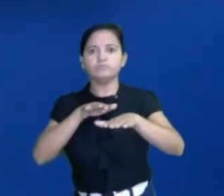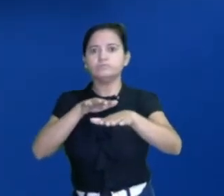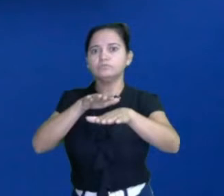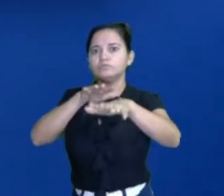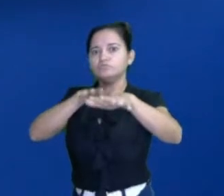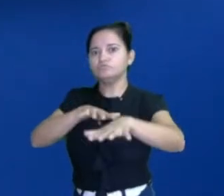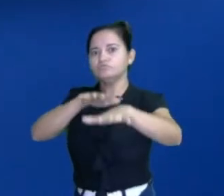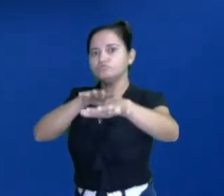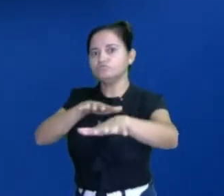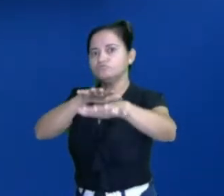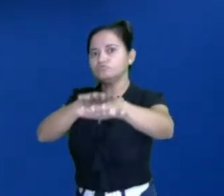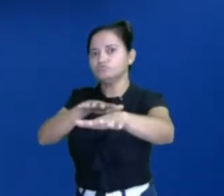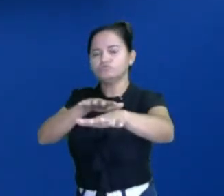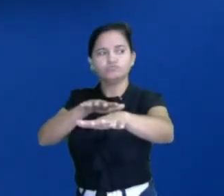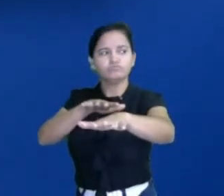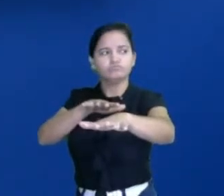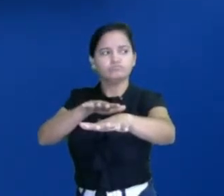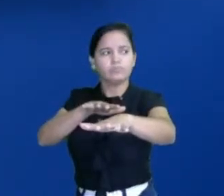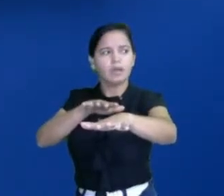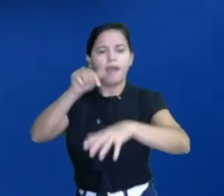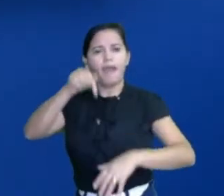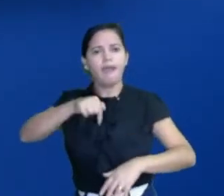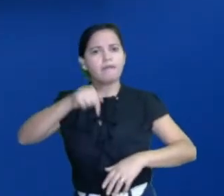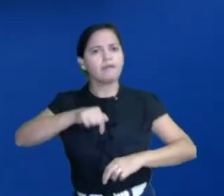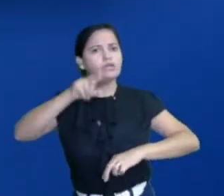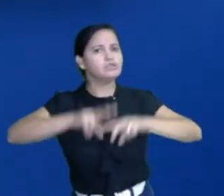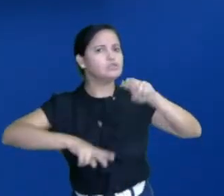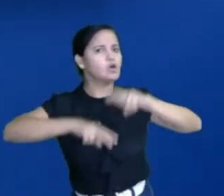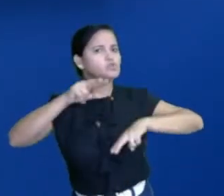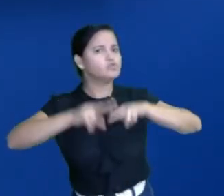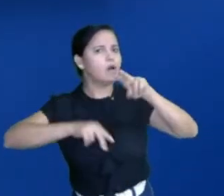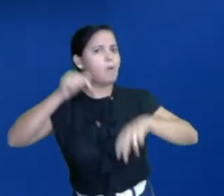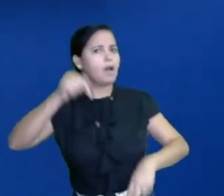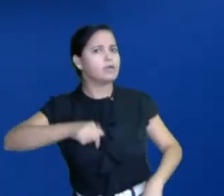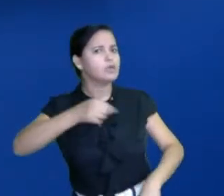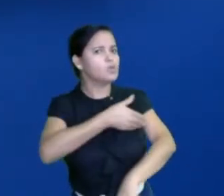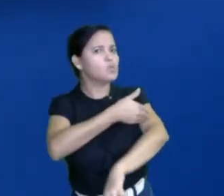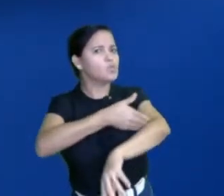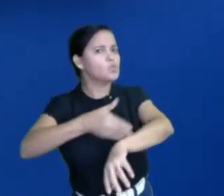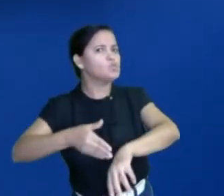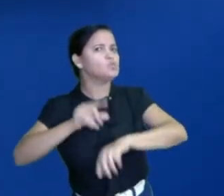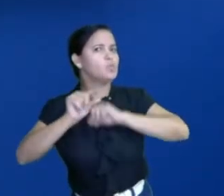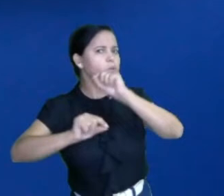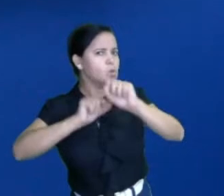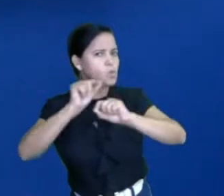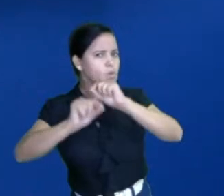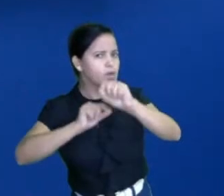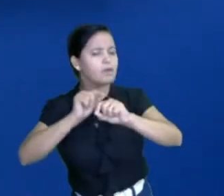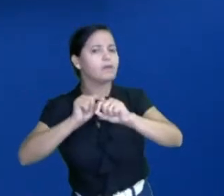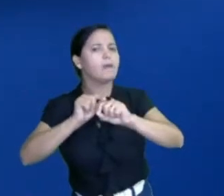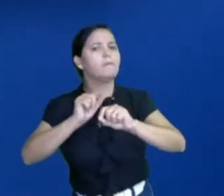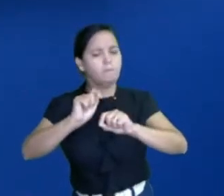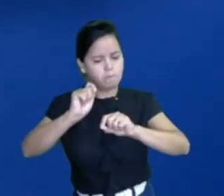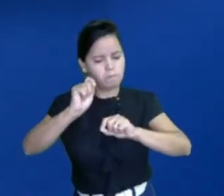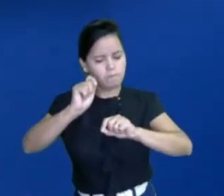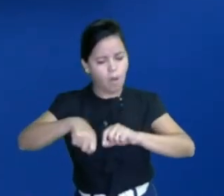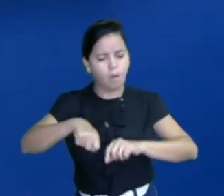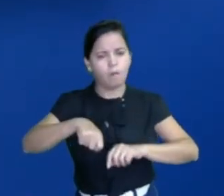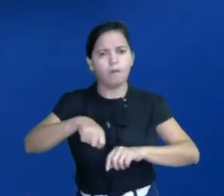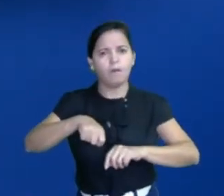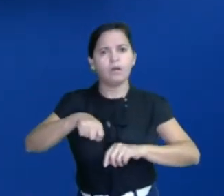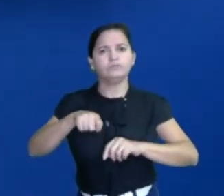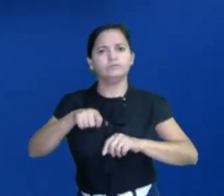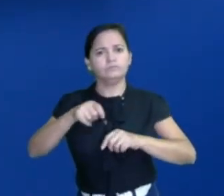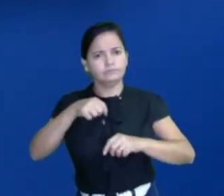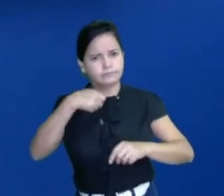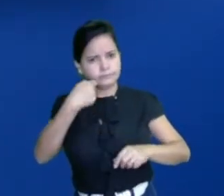João. Qual é a tradição daqui? Qual o costume daqui? Que eu posso chamar de patrimônio,